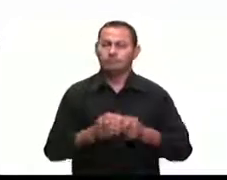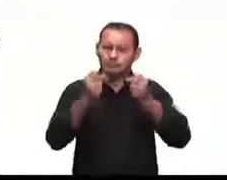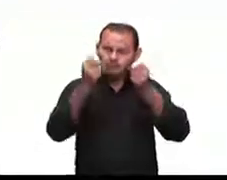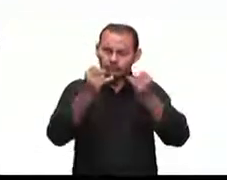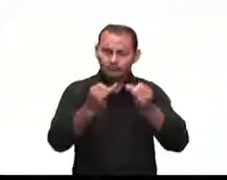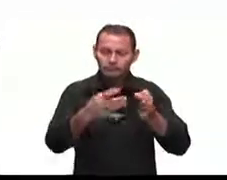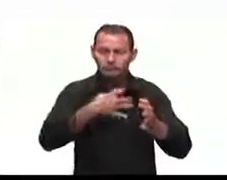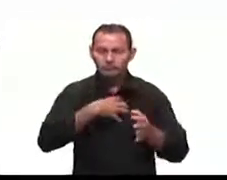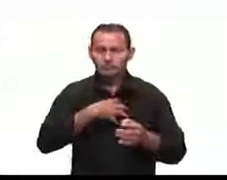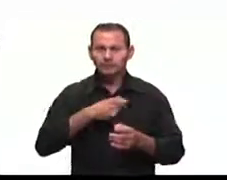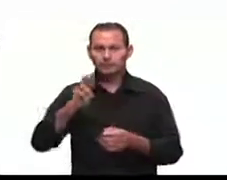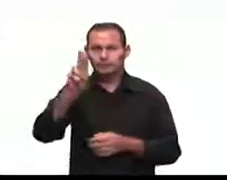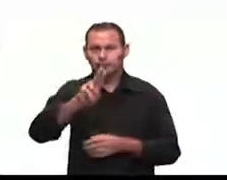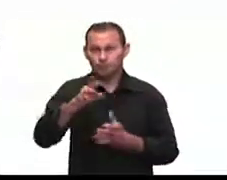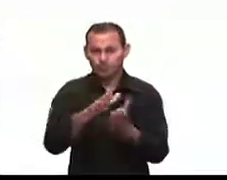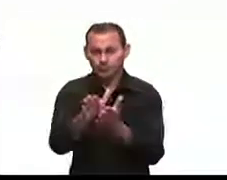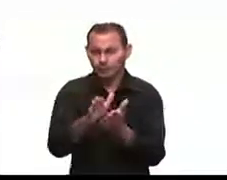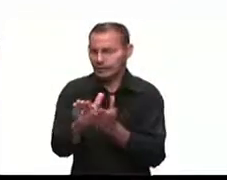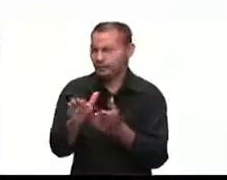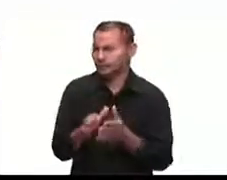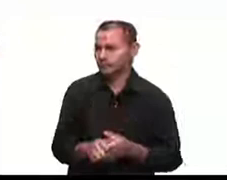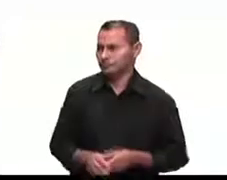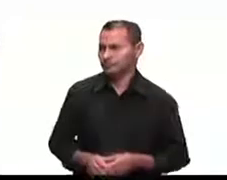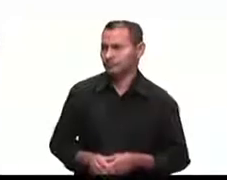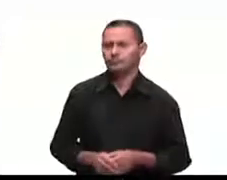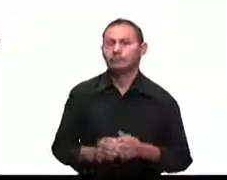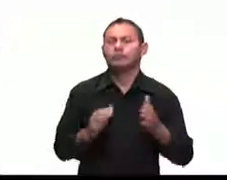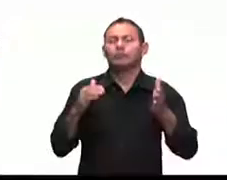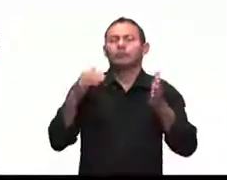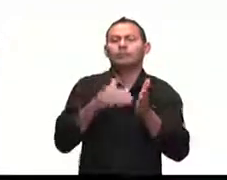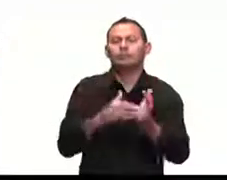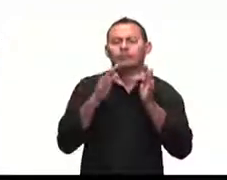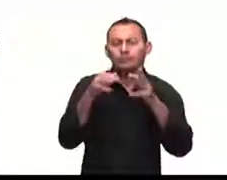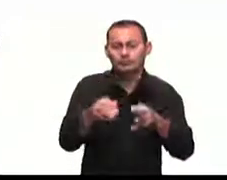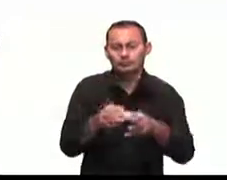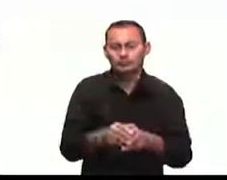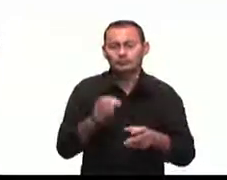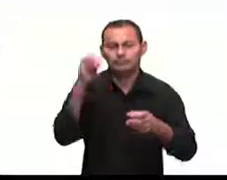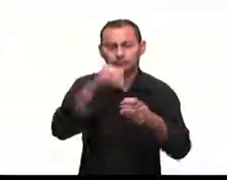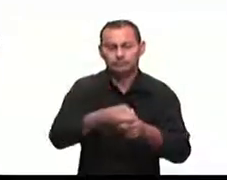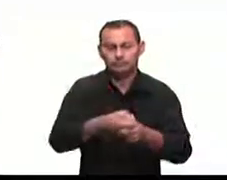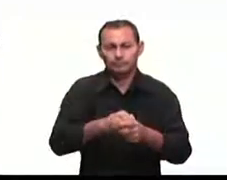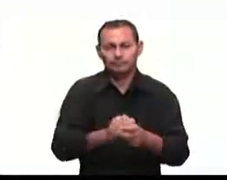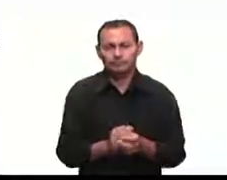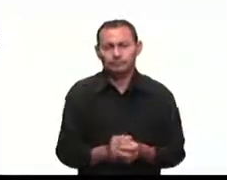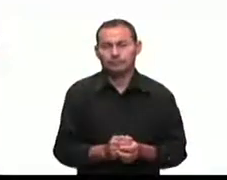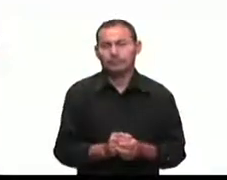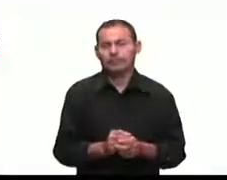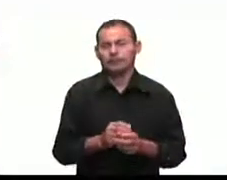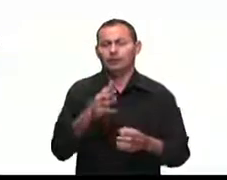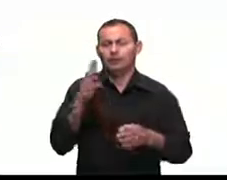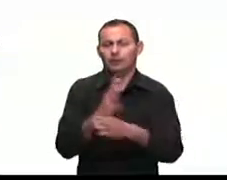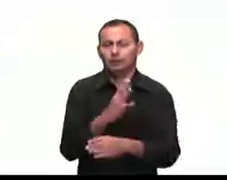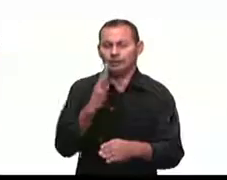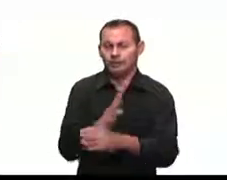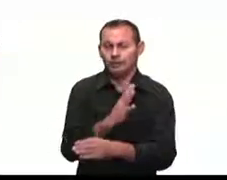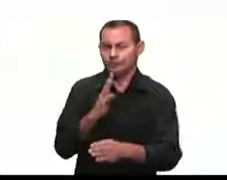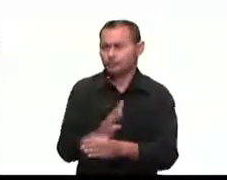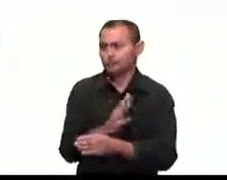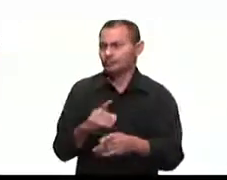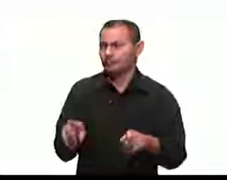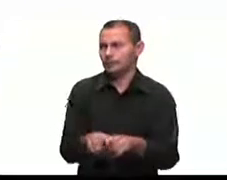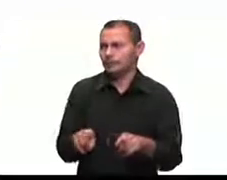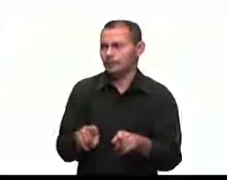Descrever o perfil dos consumidores. E por último, listar as resistências